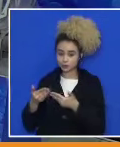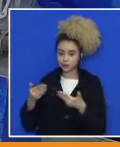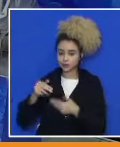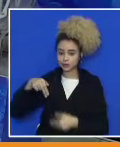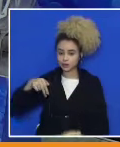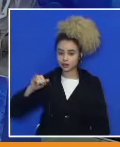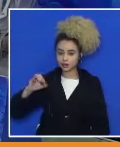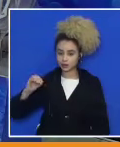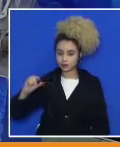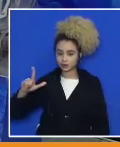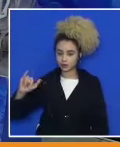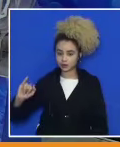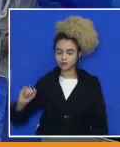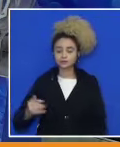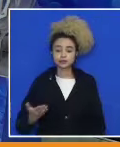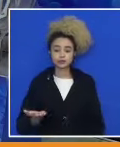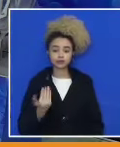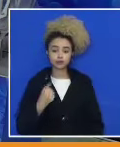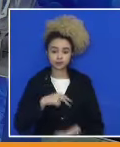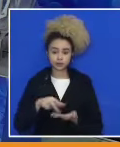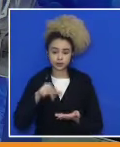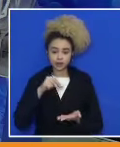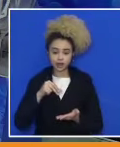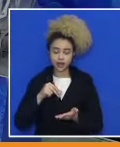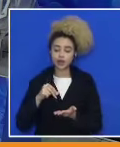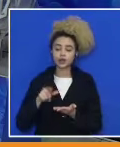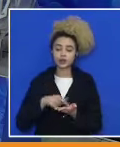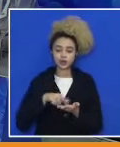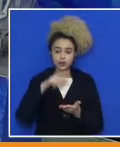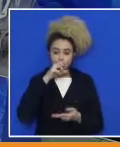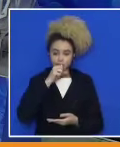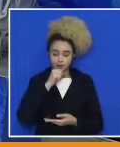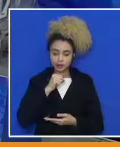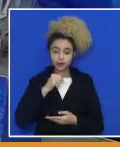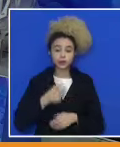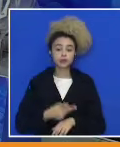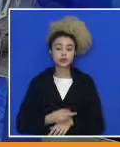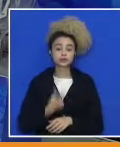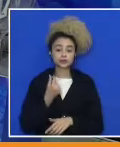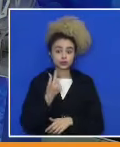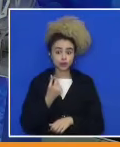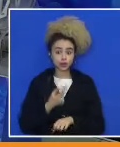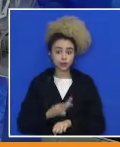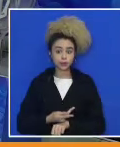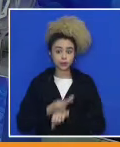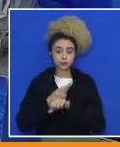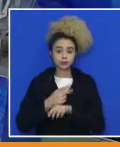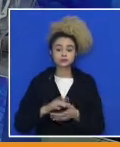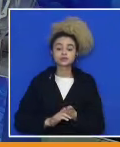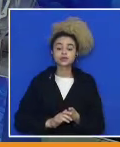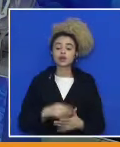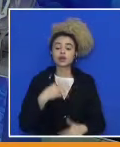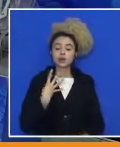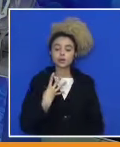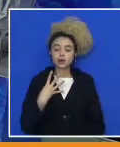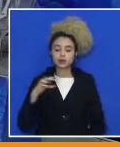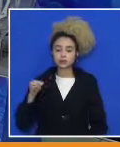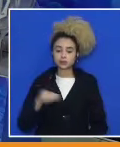Vamos ao sorteio da Lotomania com o prêmio principal, o valor que será dividido entre os acertadores dos 20 números, de